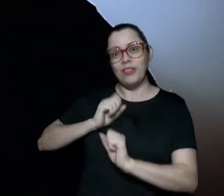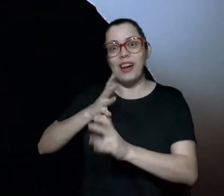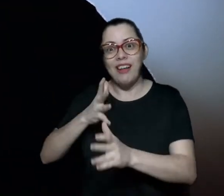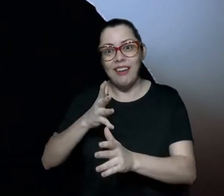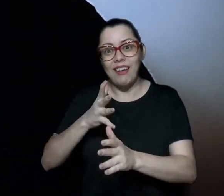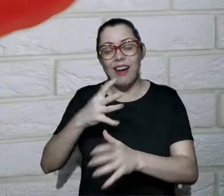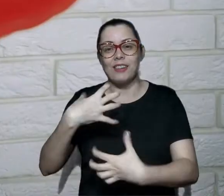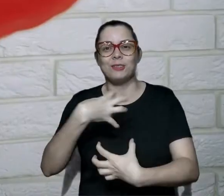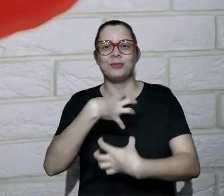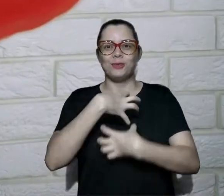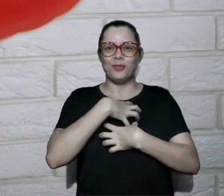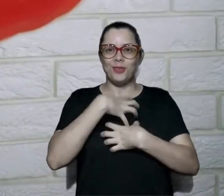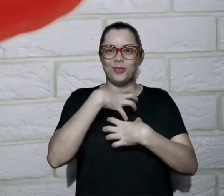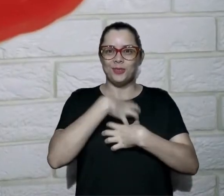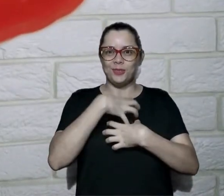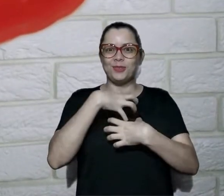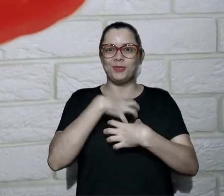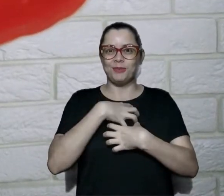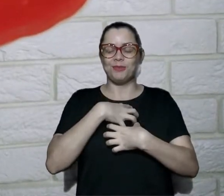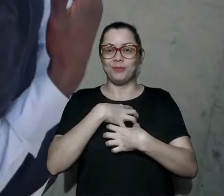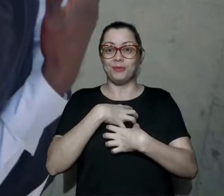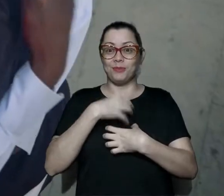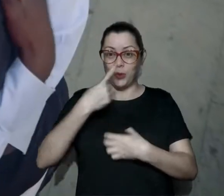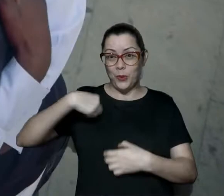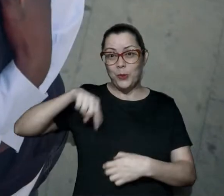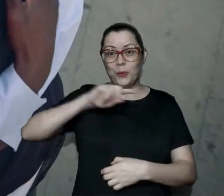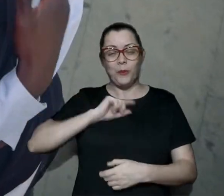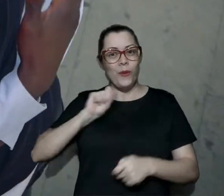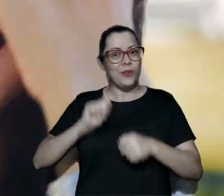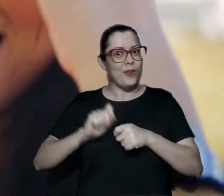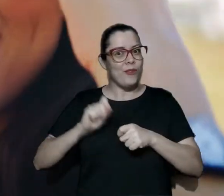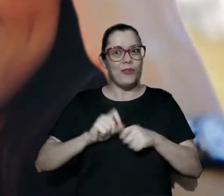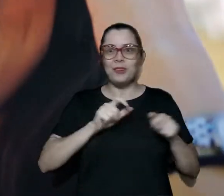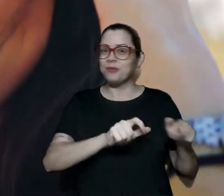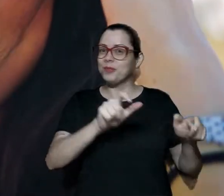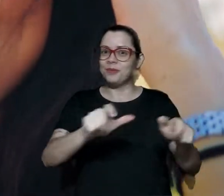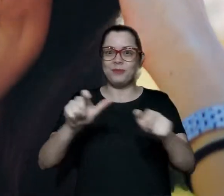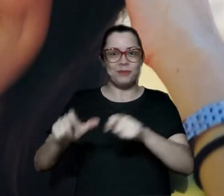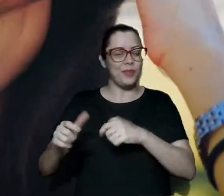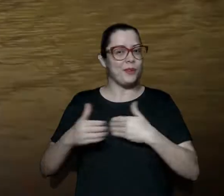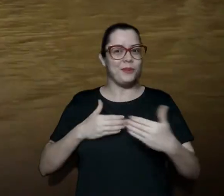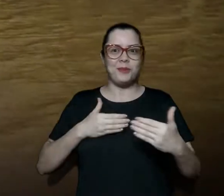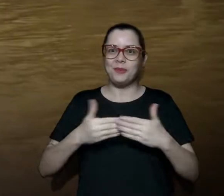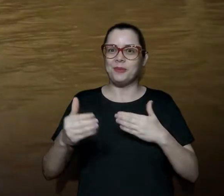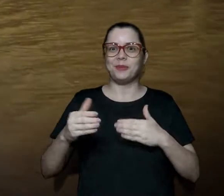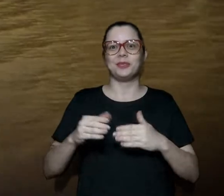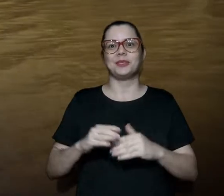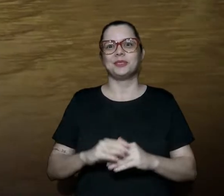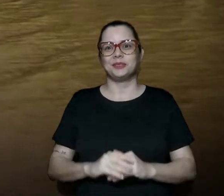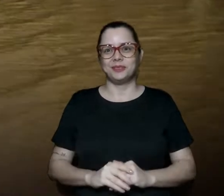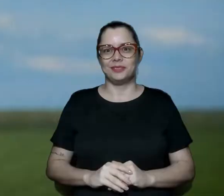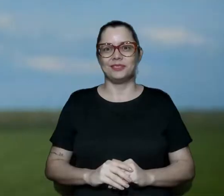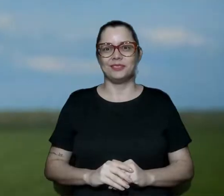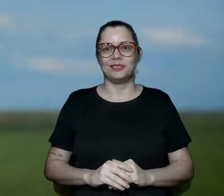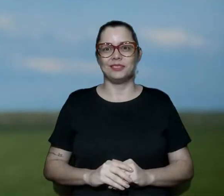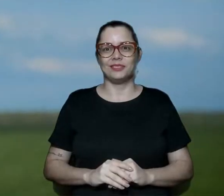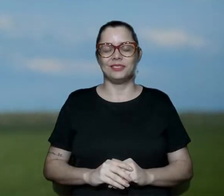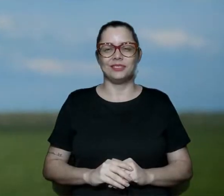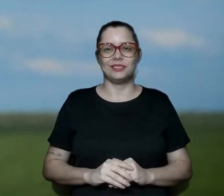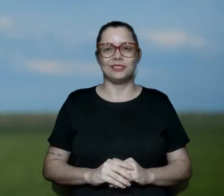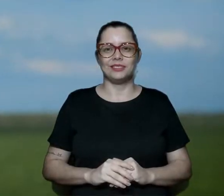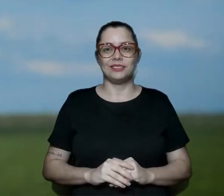falar, do nosso sentir e do nosso agir onde quer que estejamos.